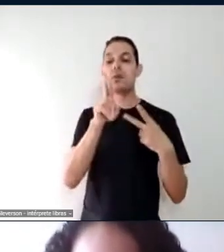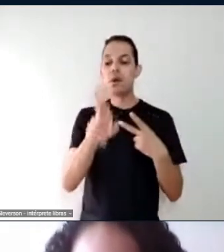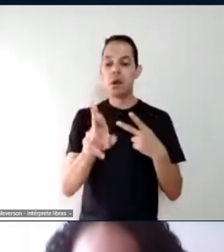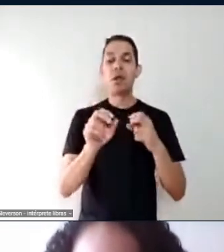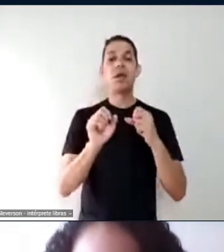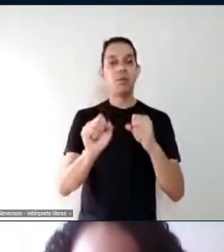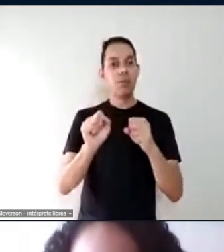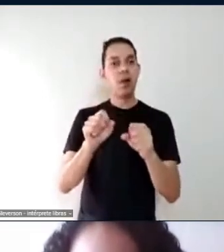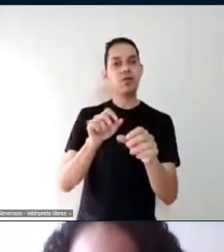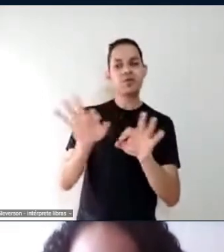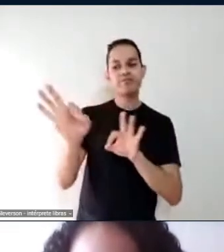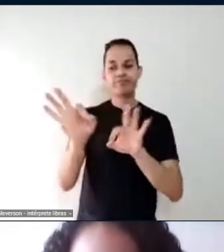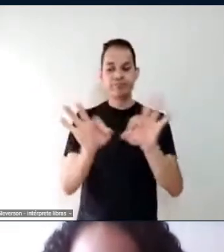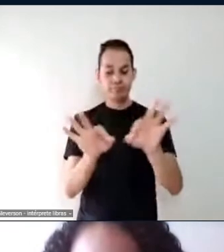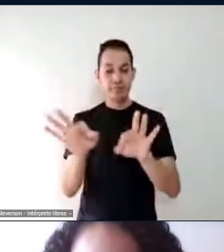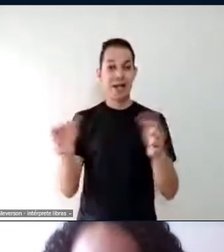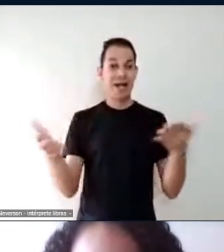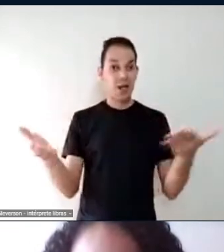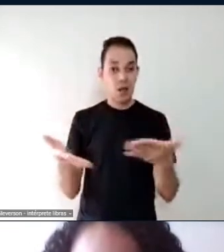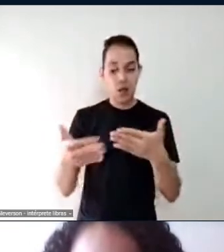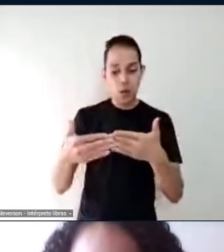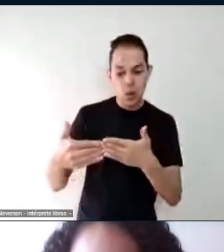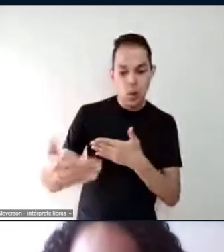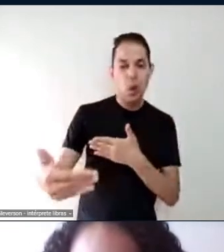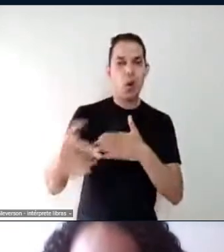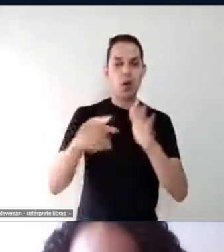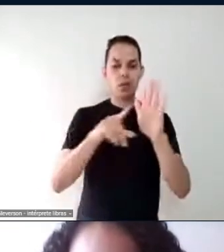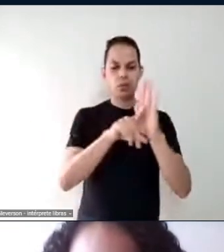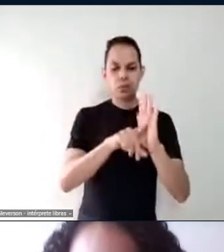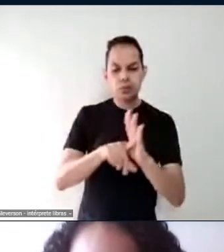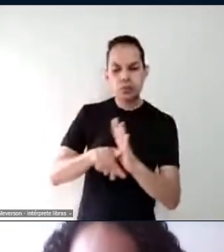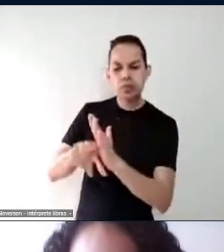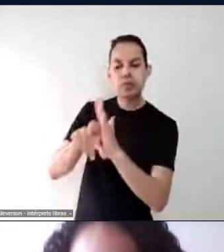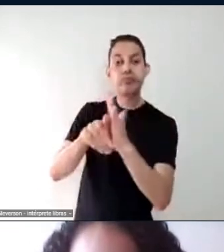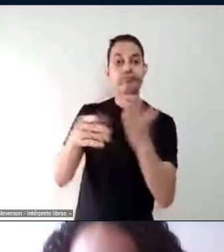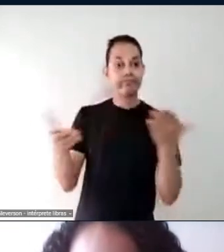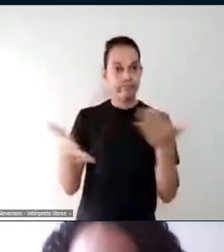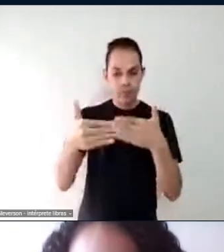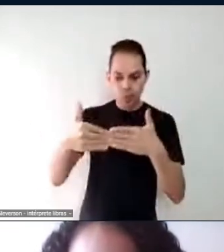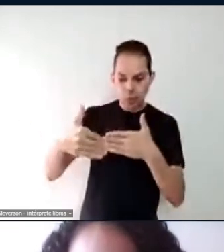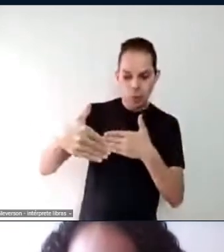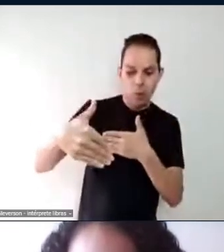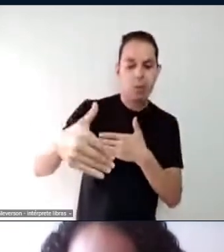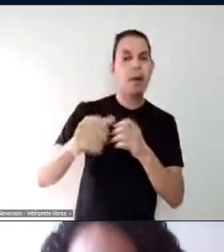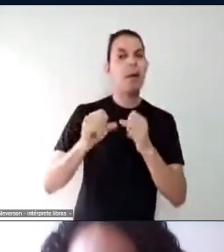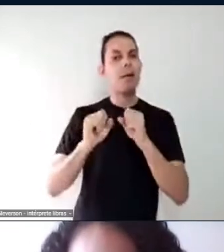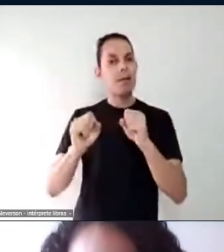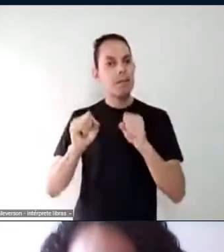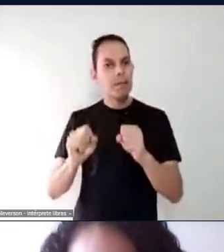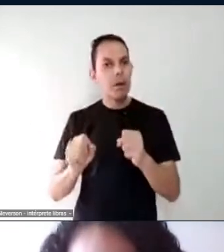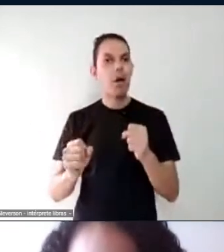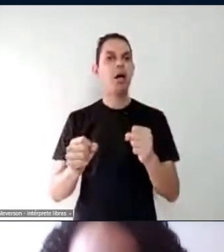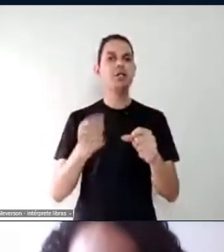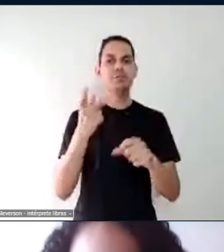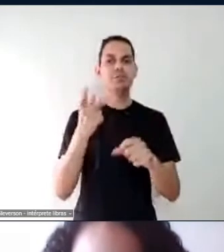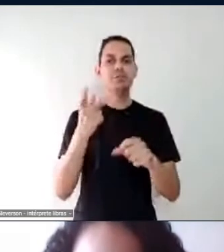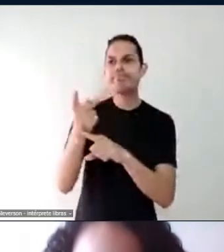agora com todo esse trabalho, com todo esse levantamento, acho que a gente pode começar a bater nas portas e